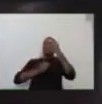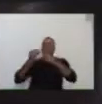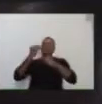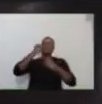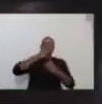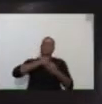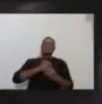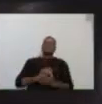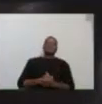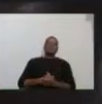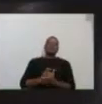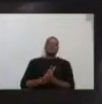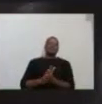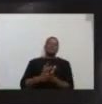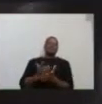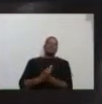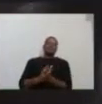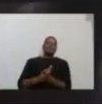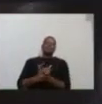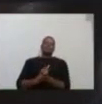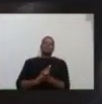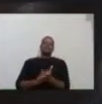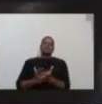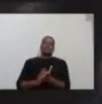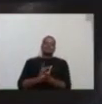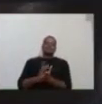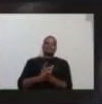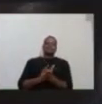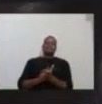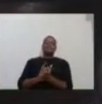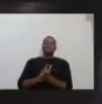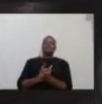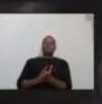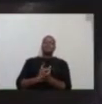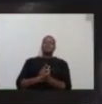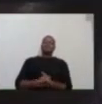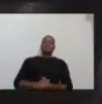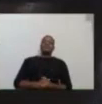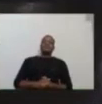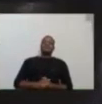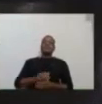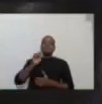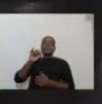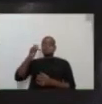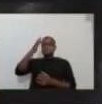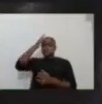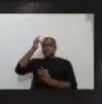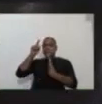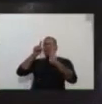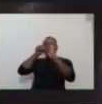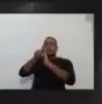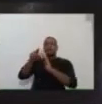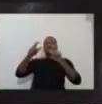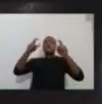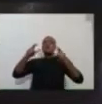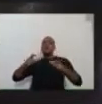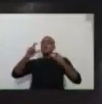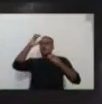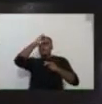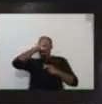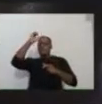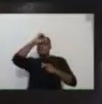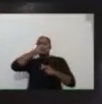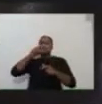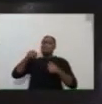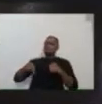Quando alguém lhe perguntar onde você aprendeu, diga este conhecimento, foi o Senac quem